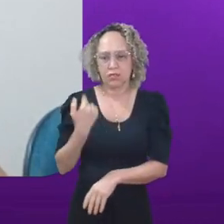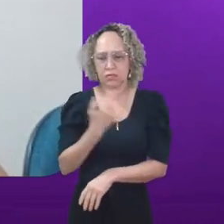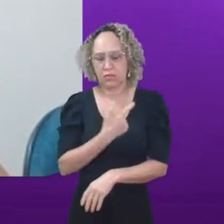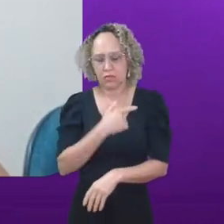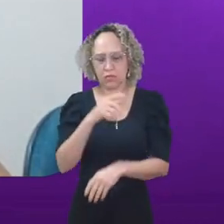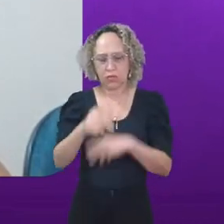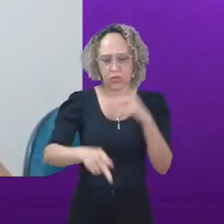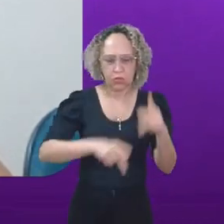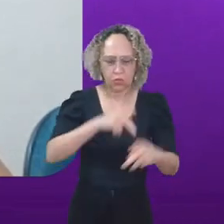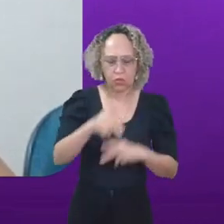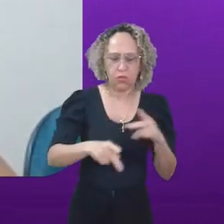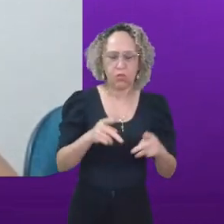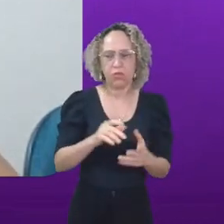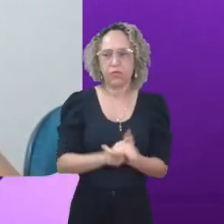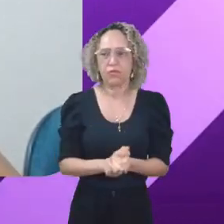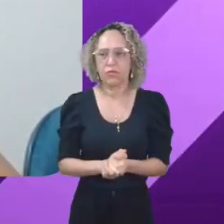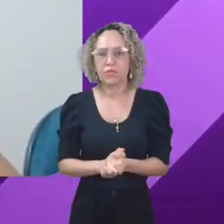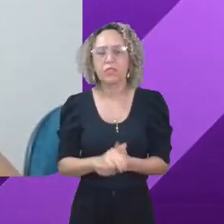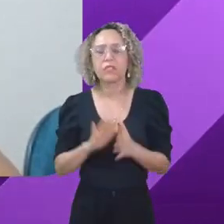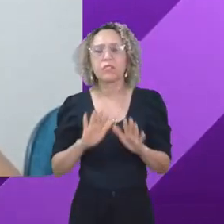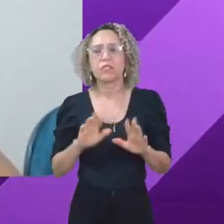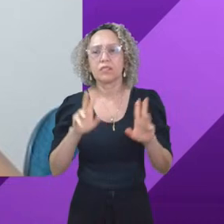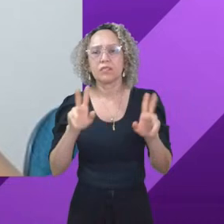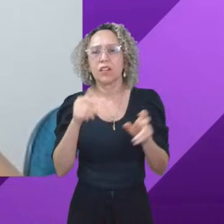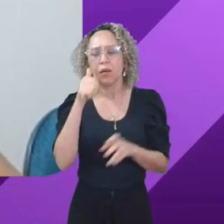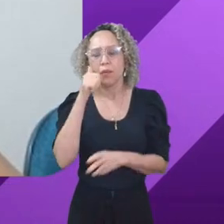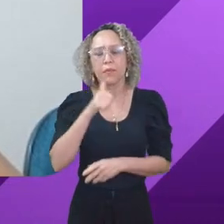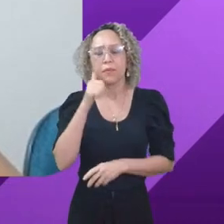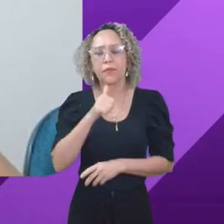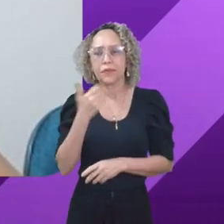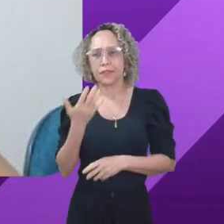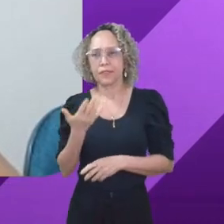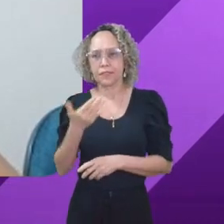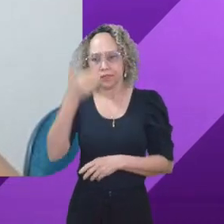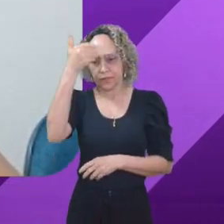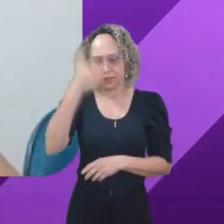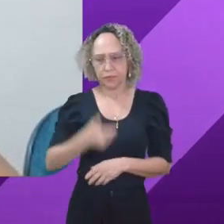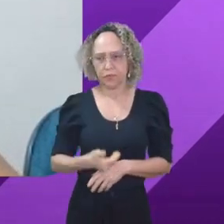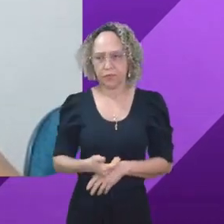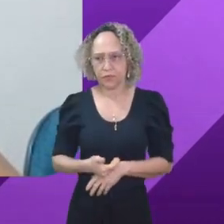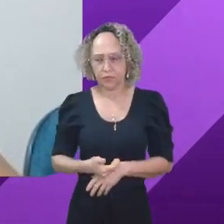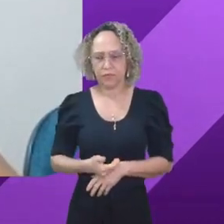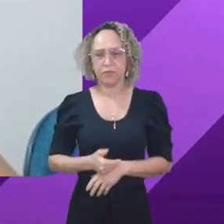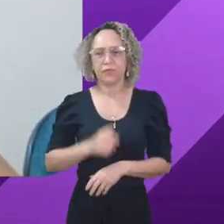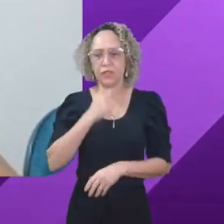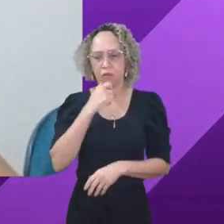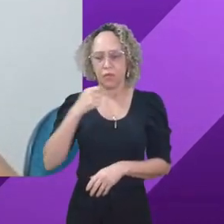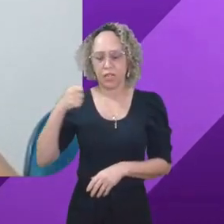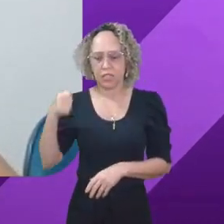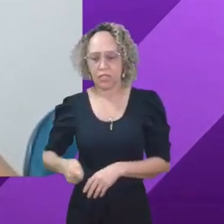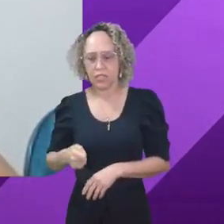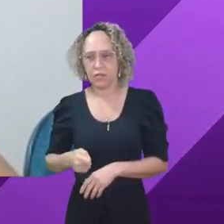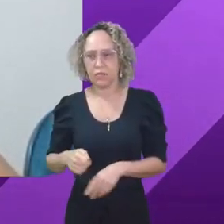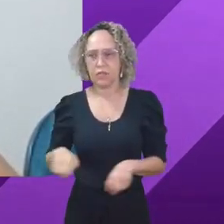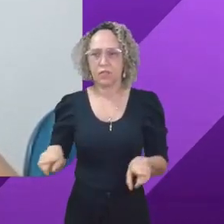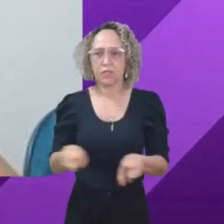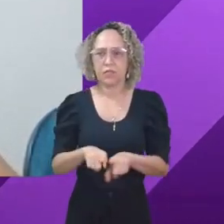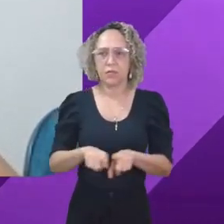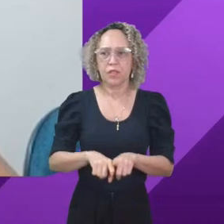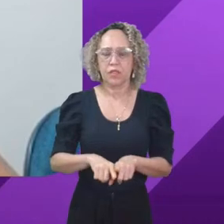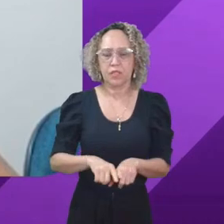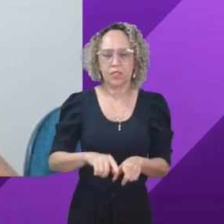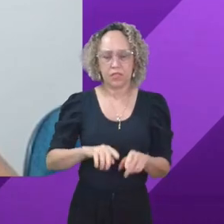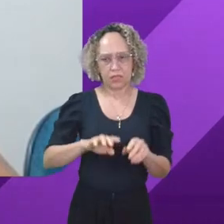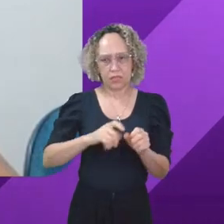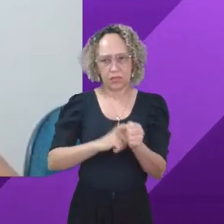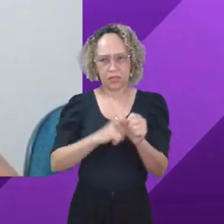povo, E quando se trata de uma mulher, tem a questão do machismo, e quando se trata de